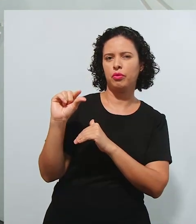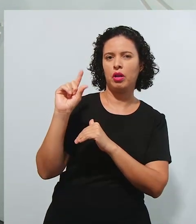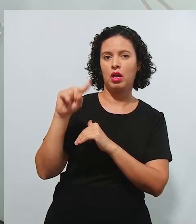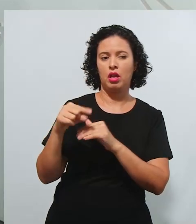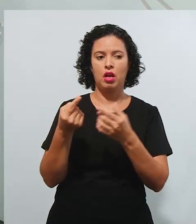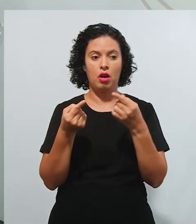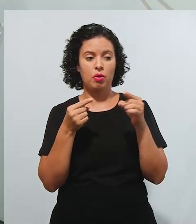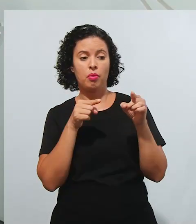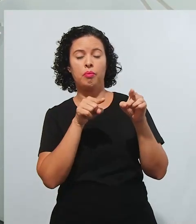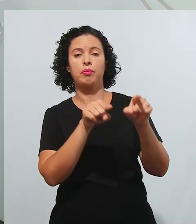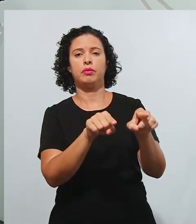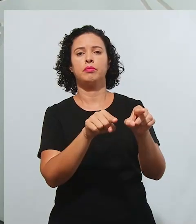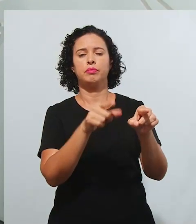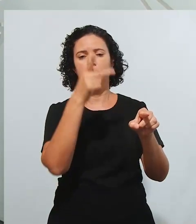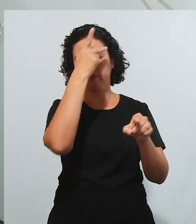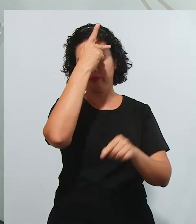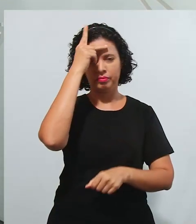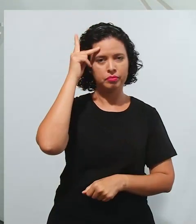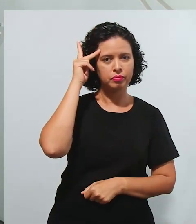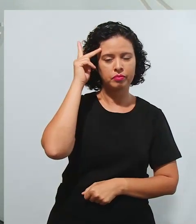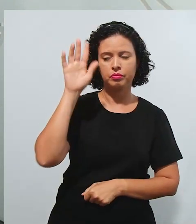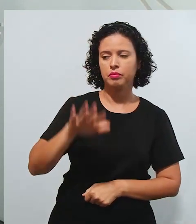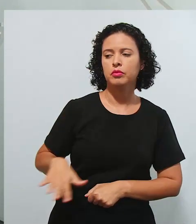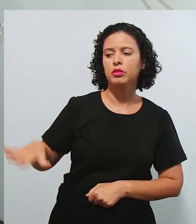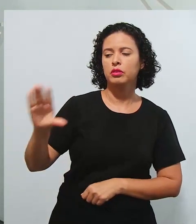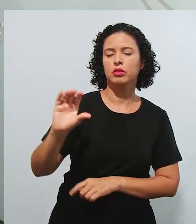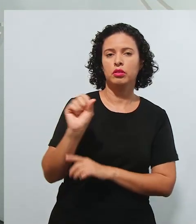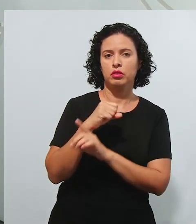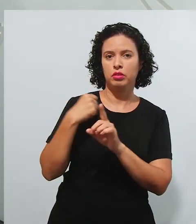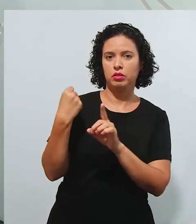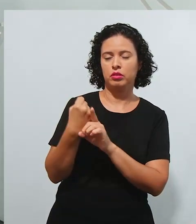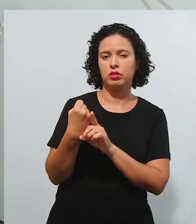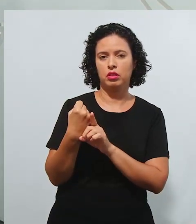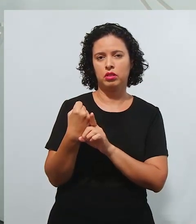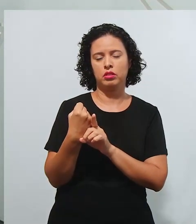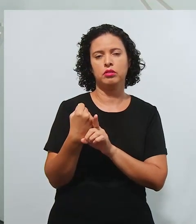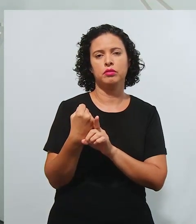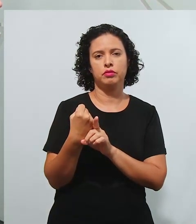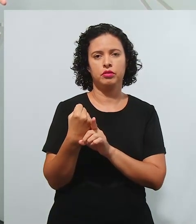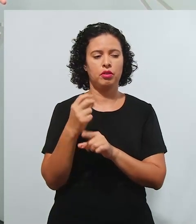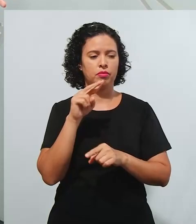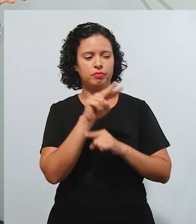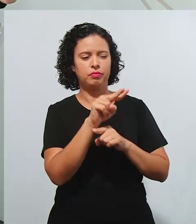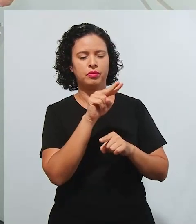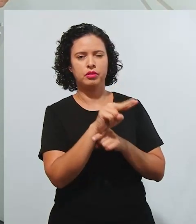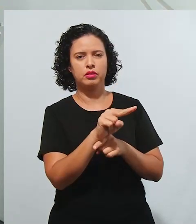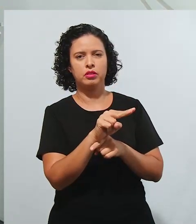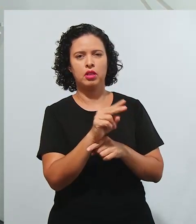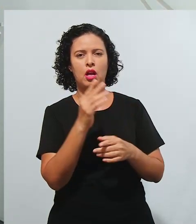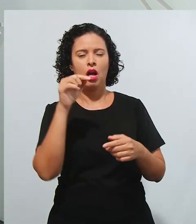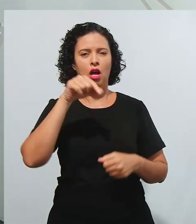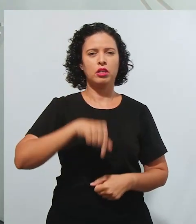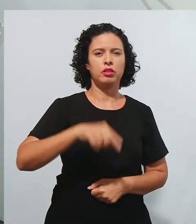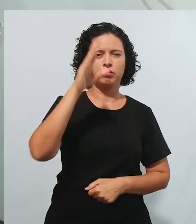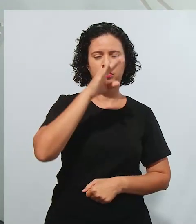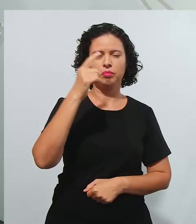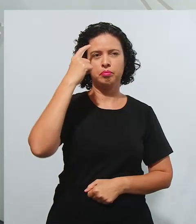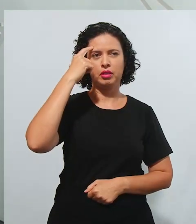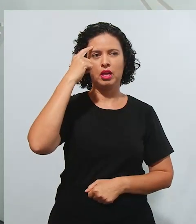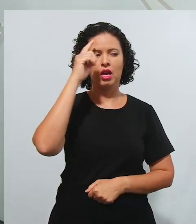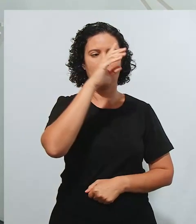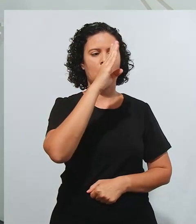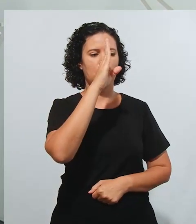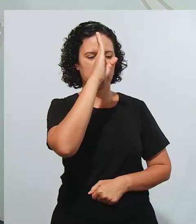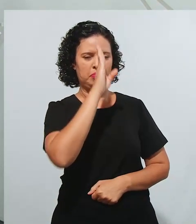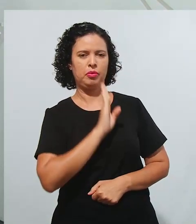o ativismo social. Muitas vezes, em países como o Brasil, a gente entende que o que é público não é de ninguém. Mas essa não é uma